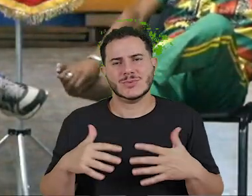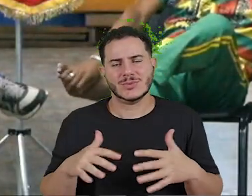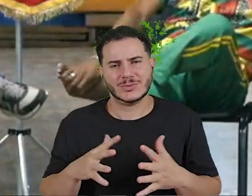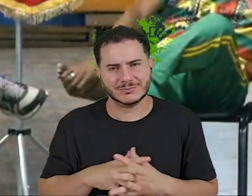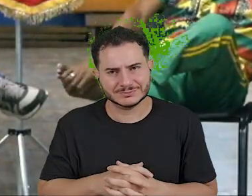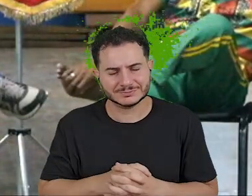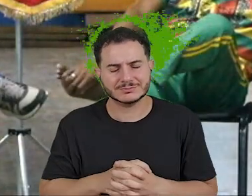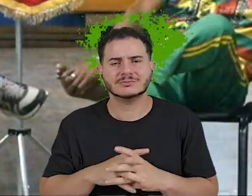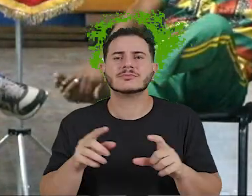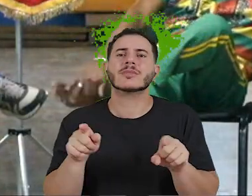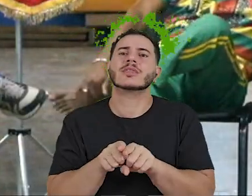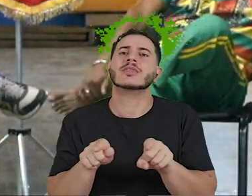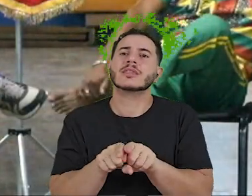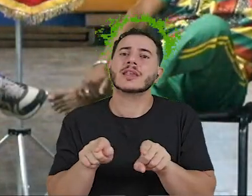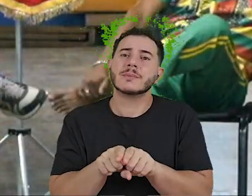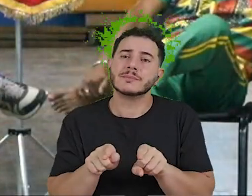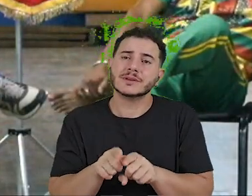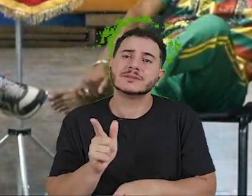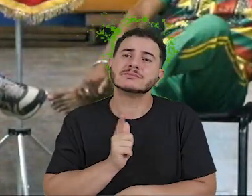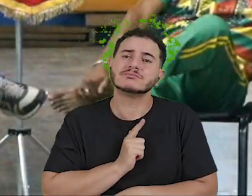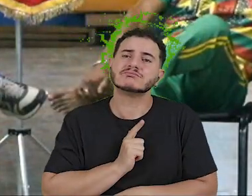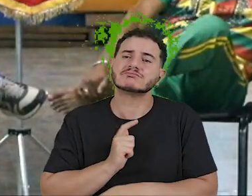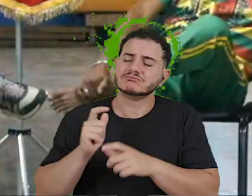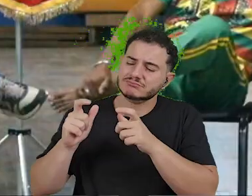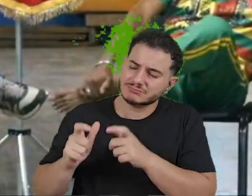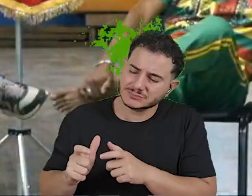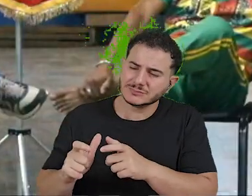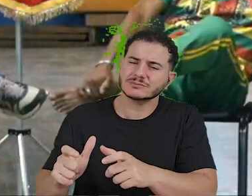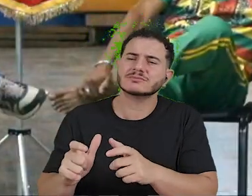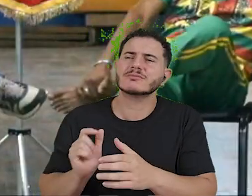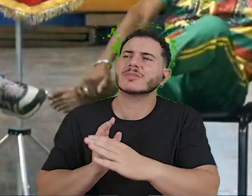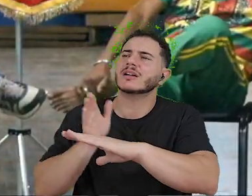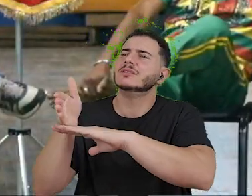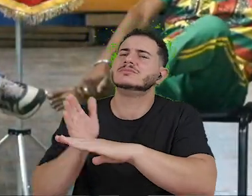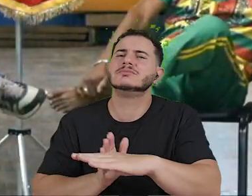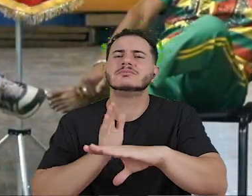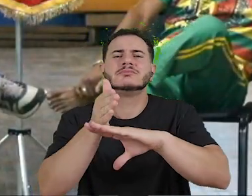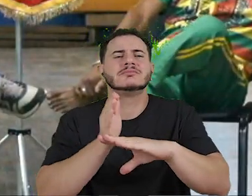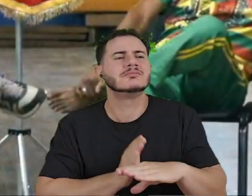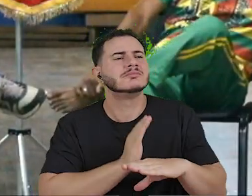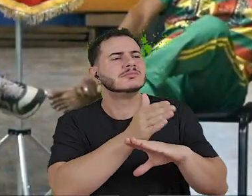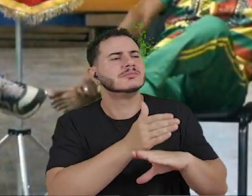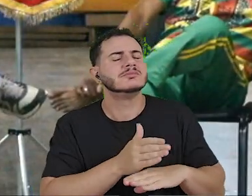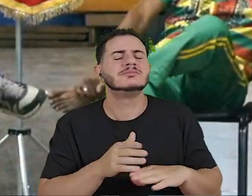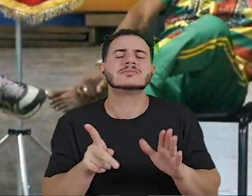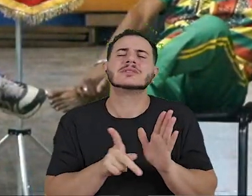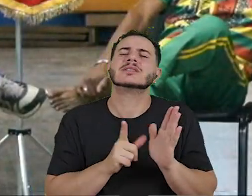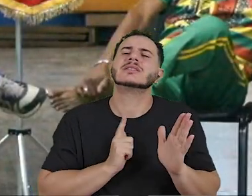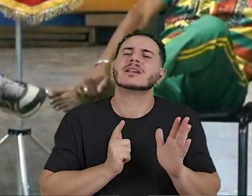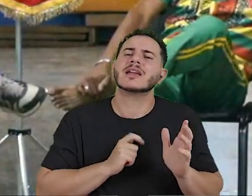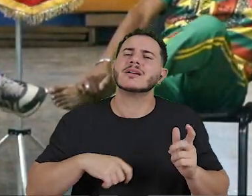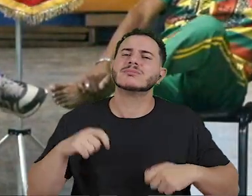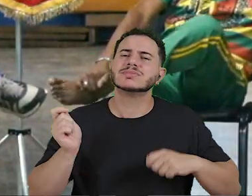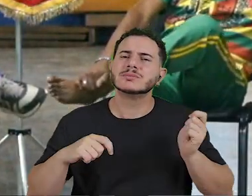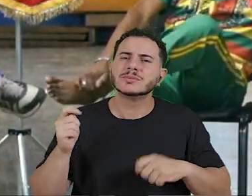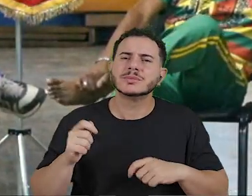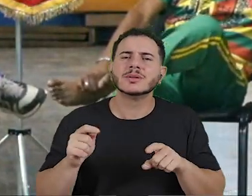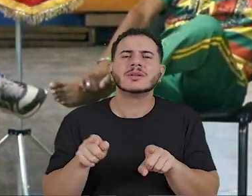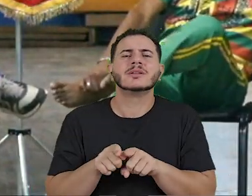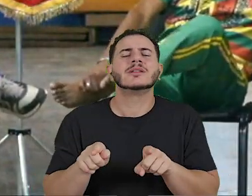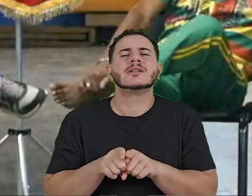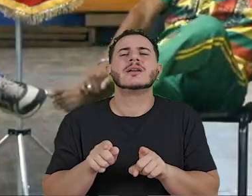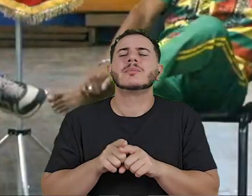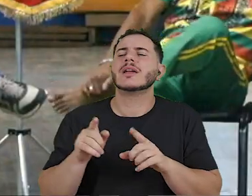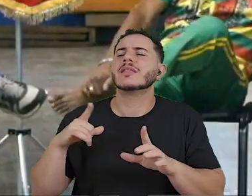O Walter Filho também participou de gravações de CDs, de turnês com a nação, como batuqueiro, mas também trabalha em